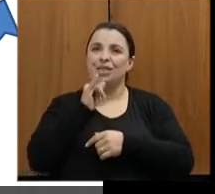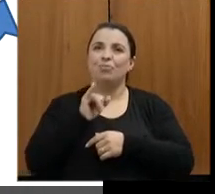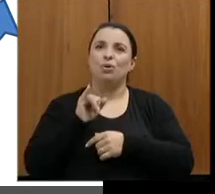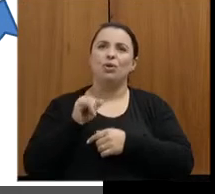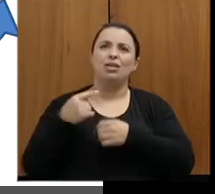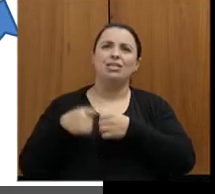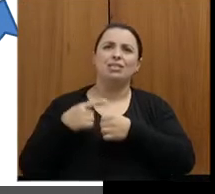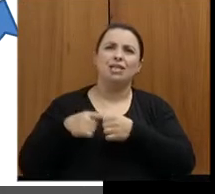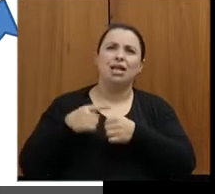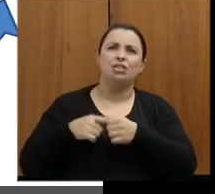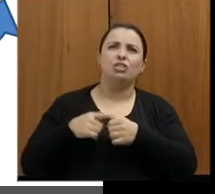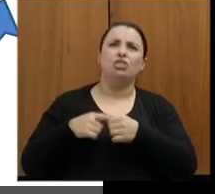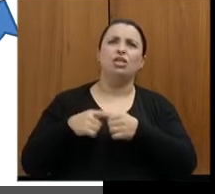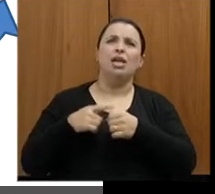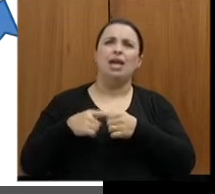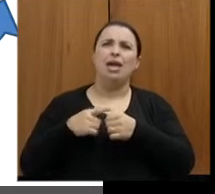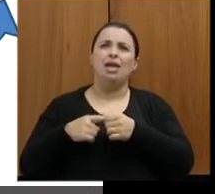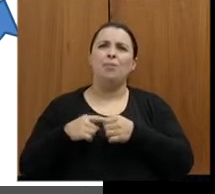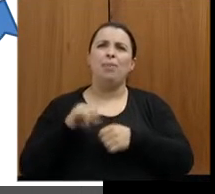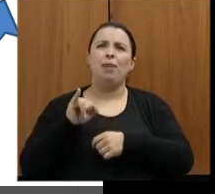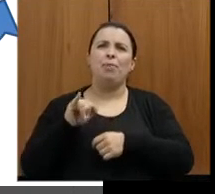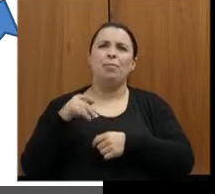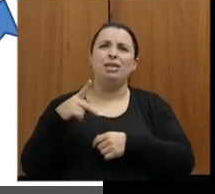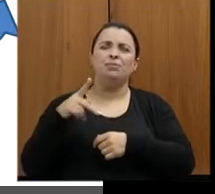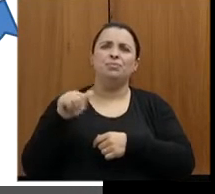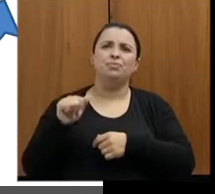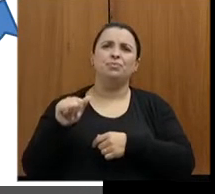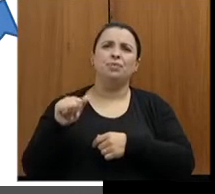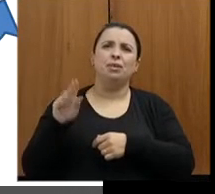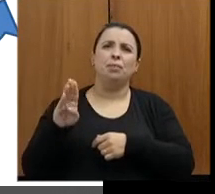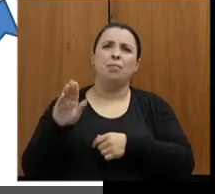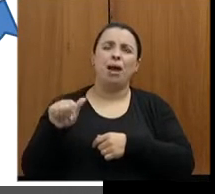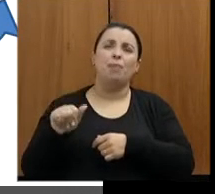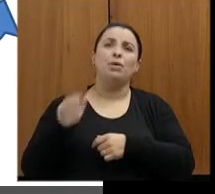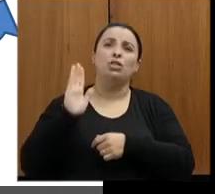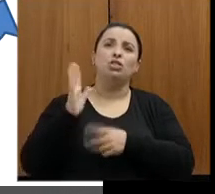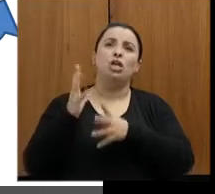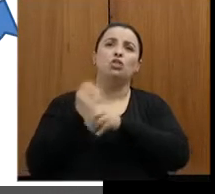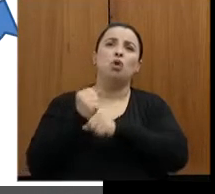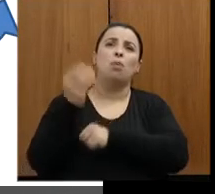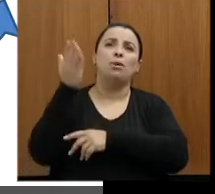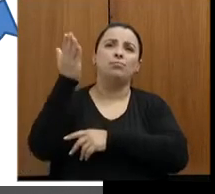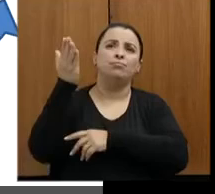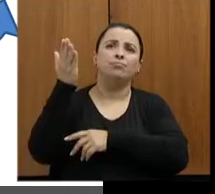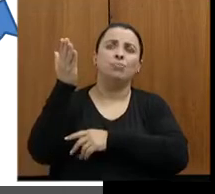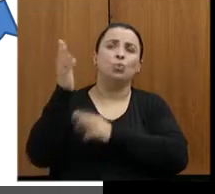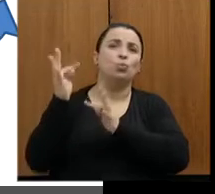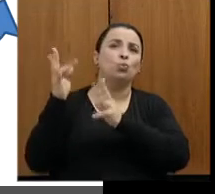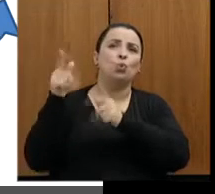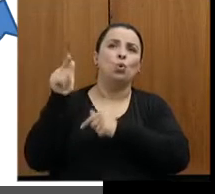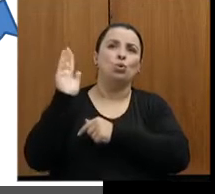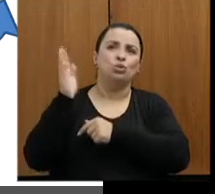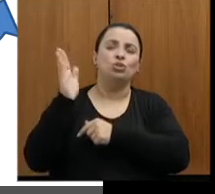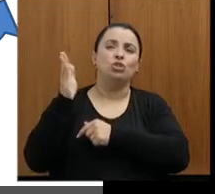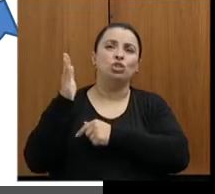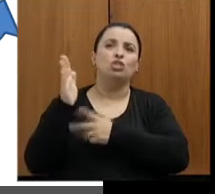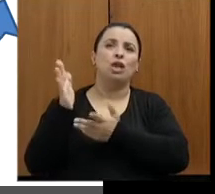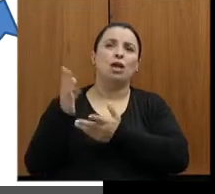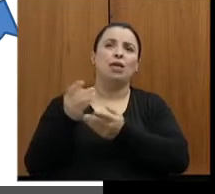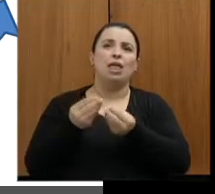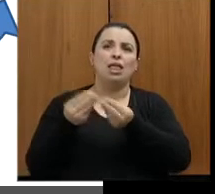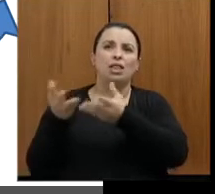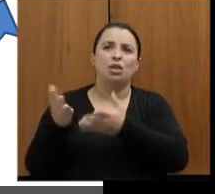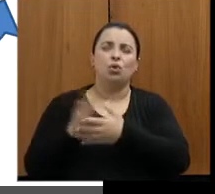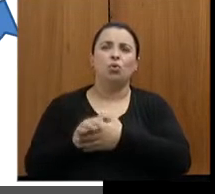364 já entregues em 2019 e 144, até está desatualizada a apresentação, e